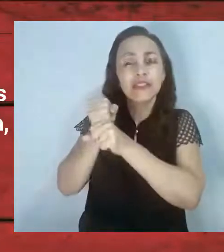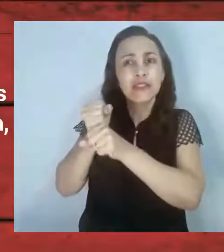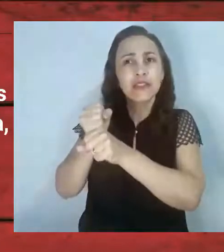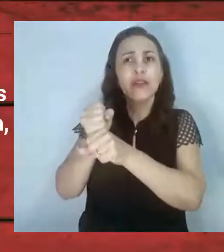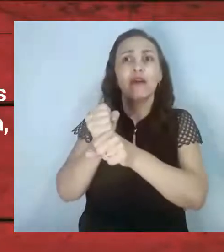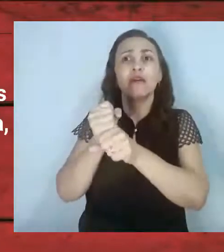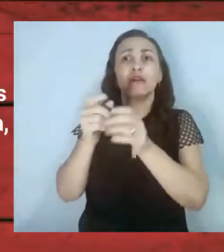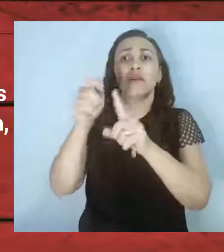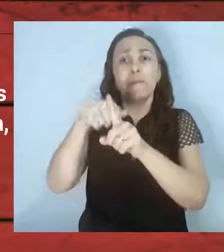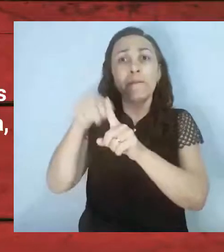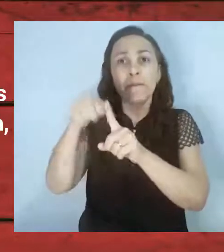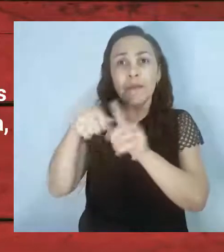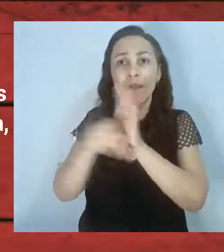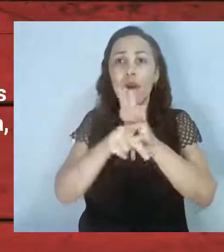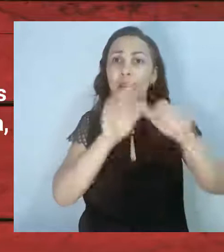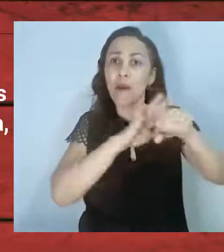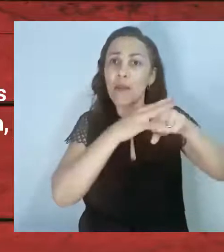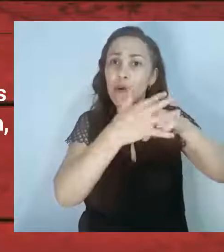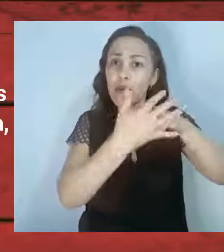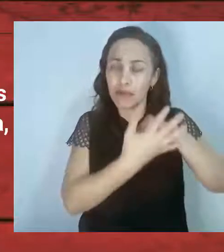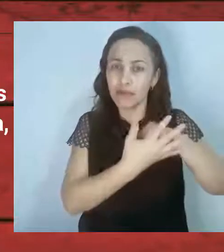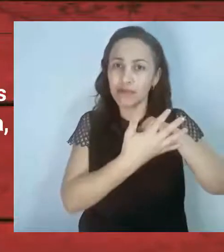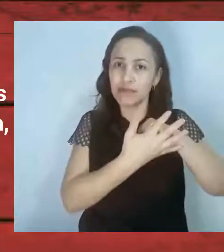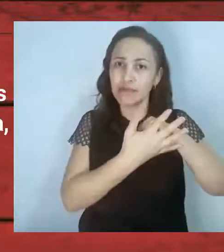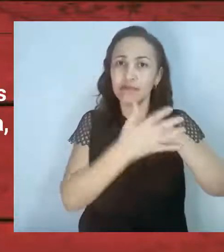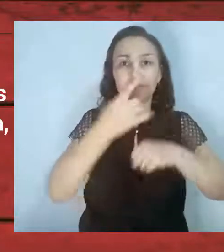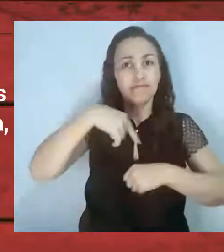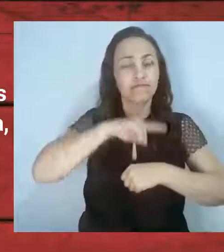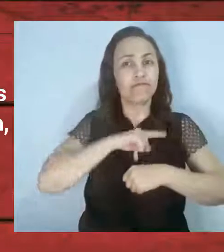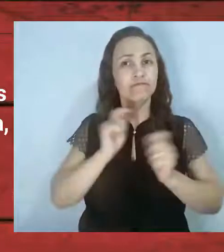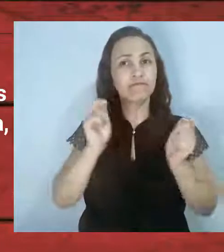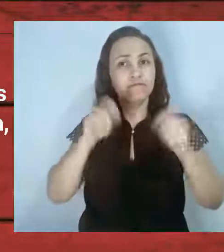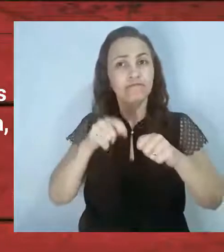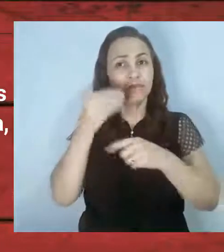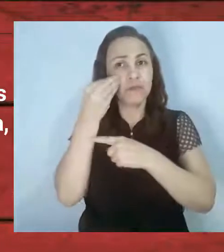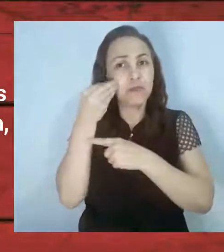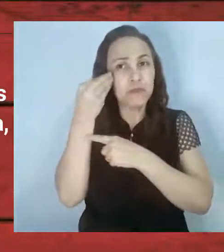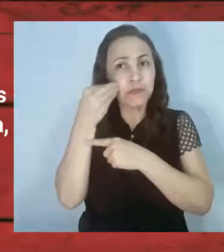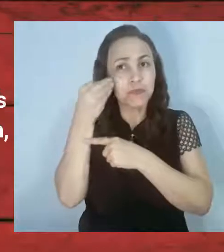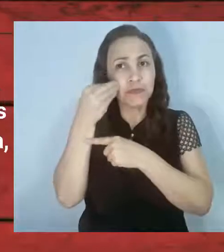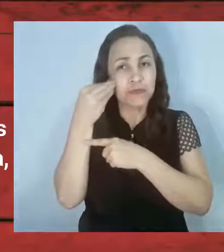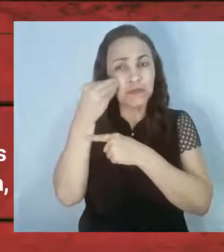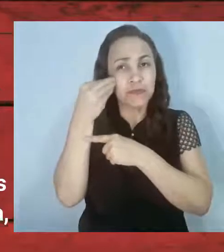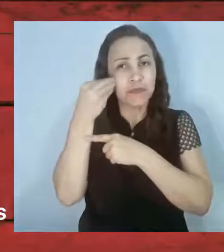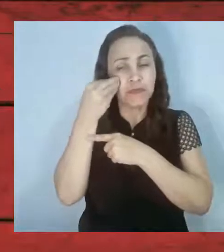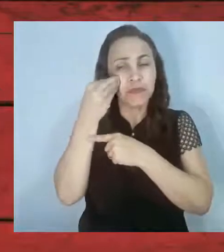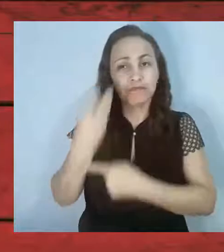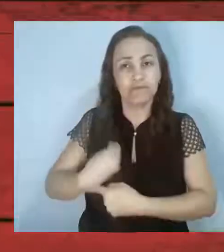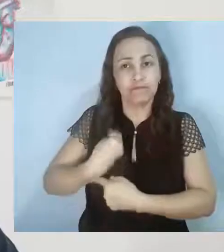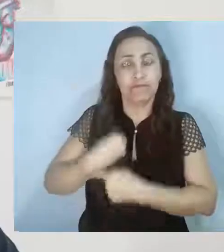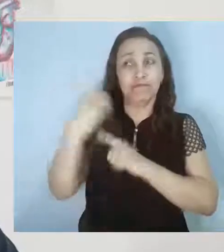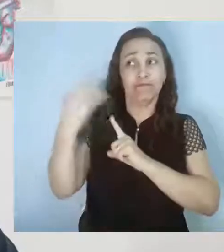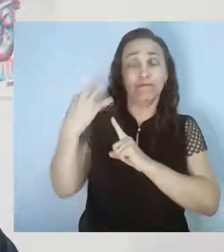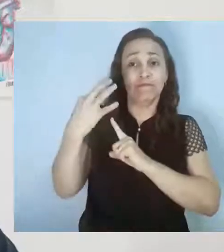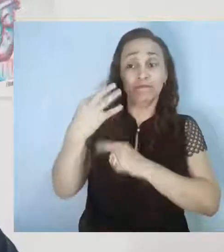que pudemos experimentar no meio da crise que nos afeta que as nossas vidas são tecidas e